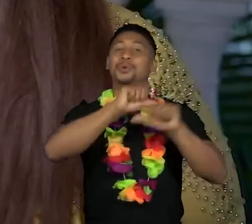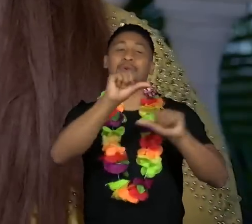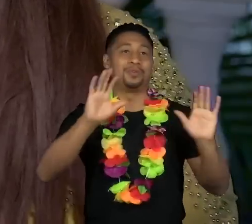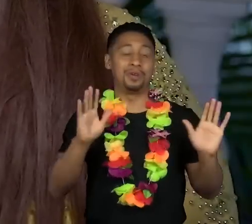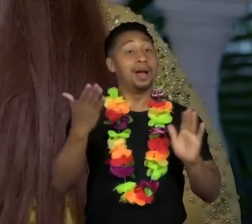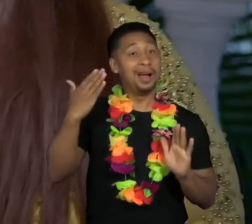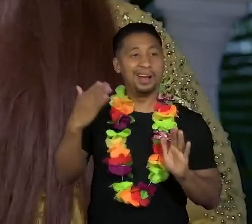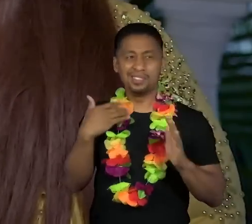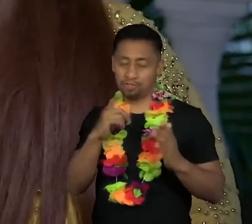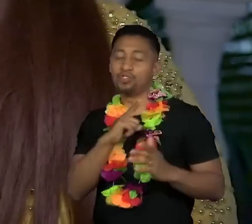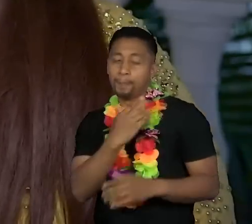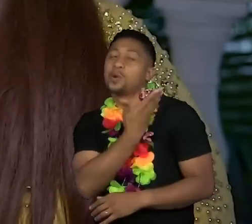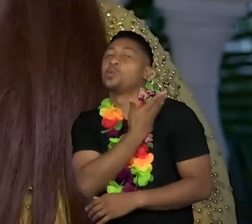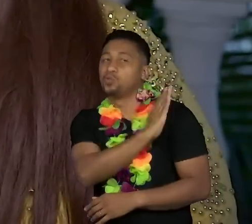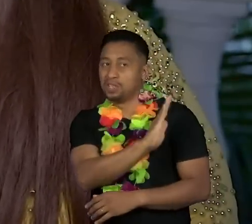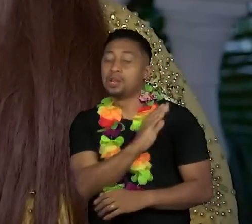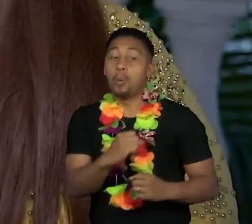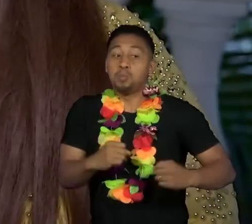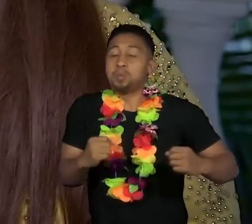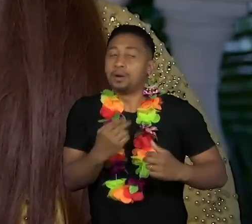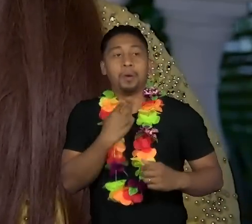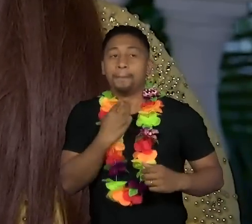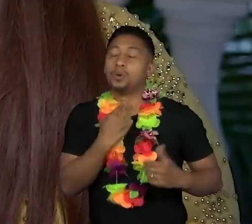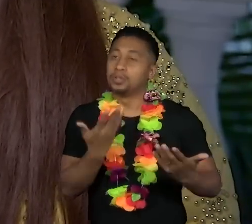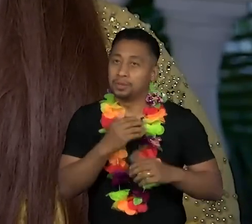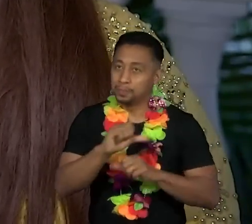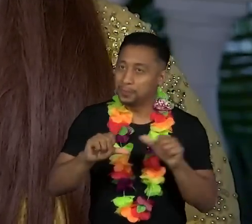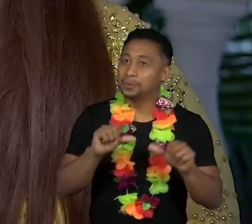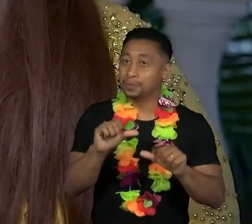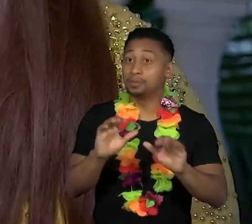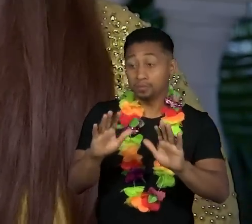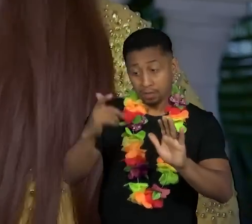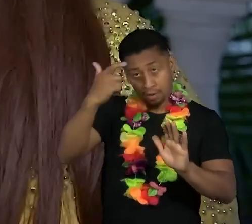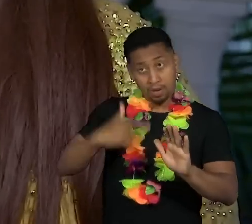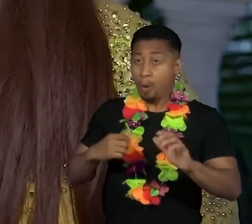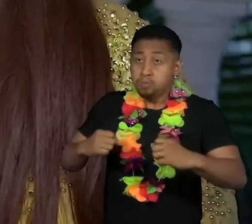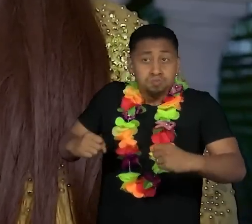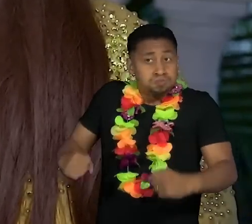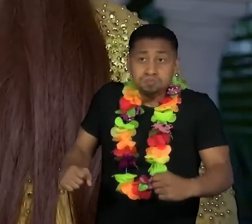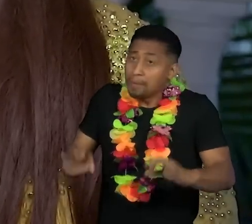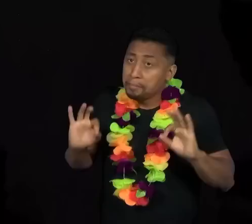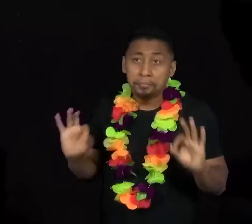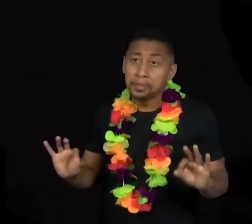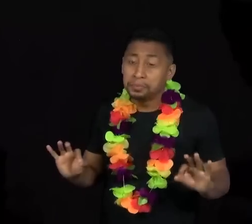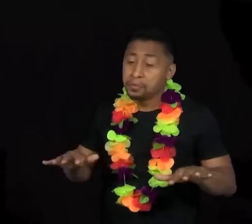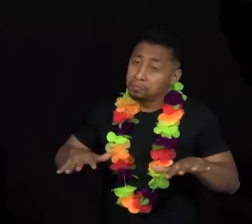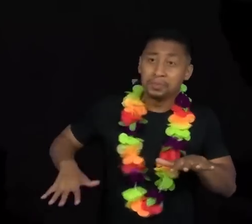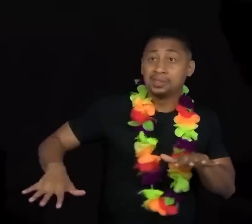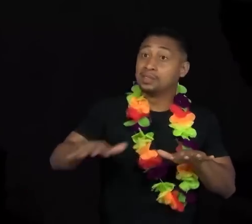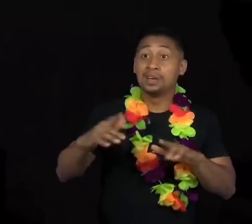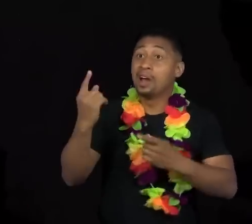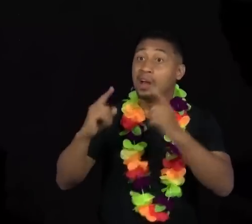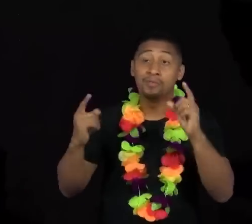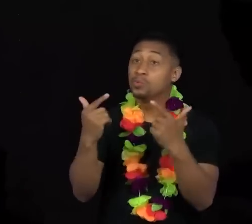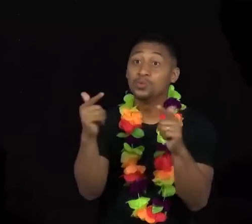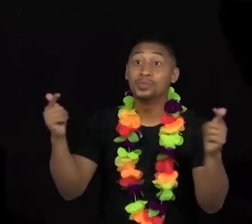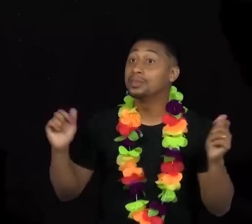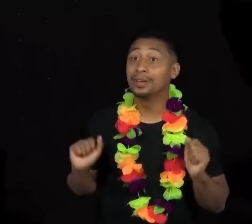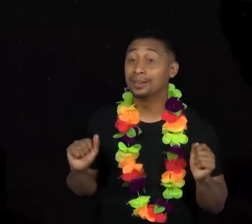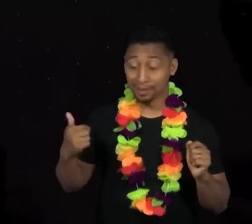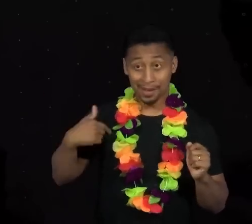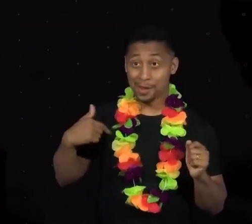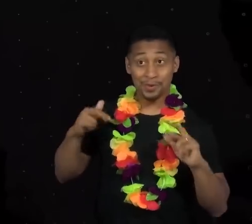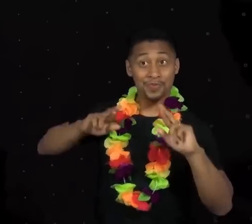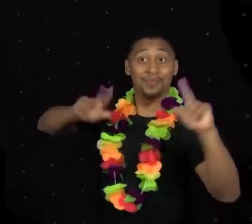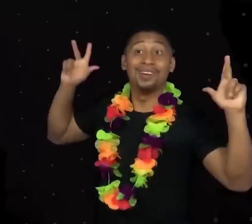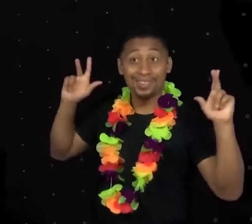Eu coloco essa característica de ser uma pessoa gorda porque no carnaval não existe esse estereótipo, né? Eu sou uma pessoa fora do